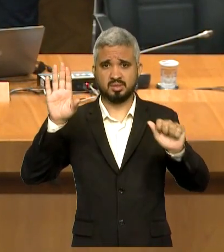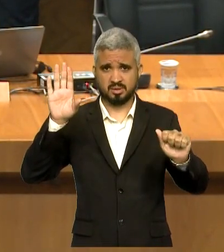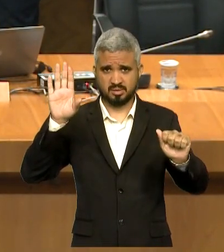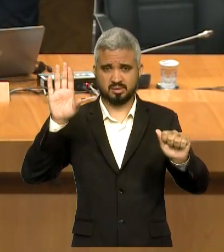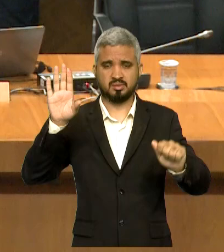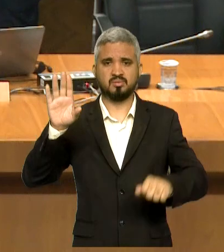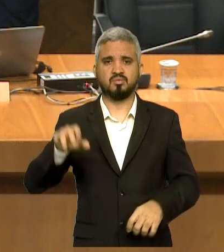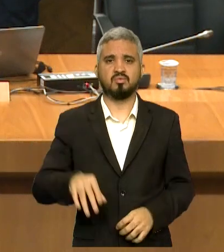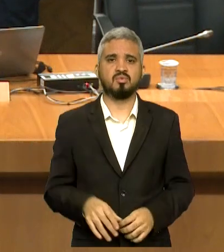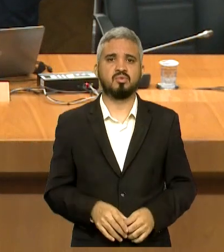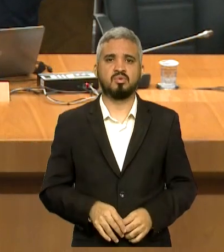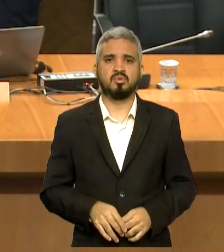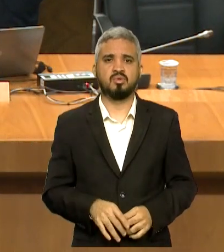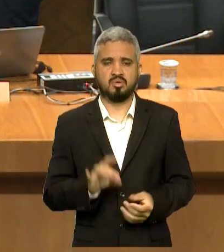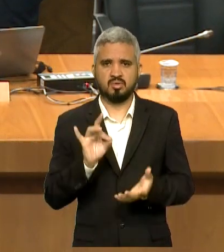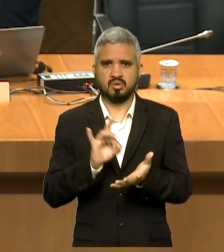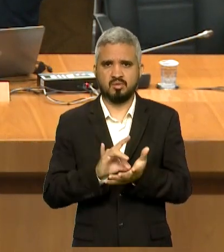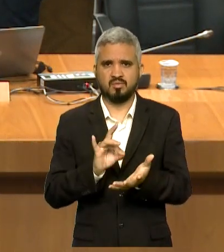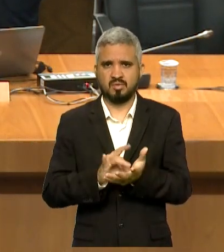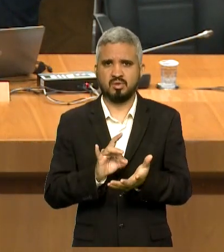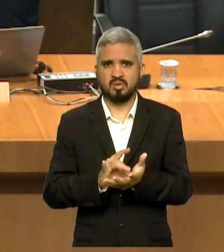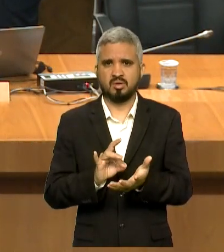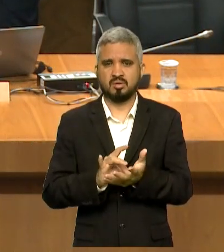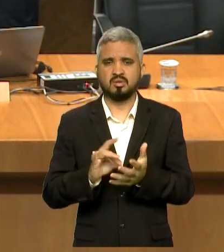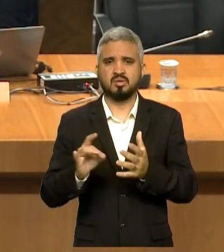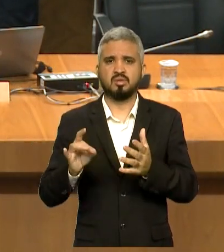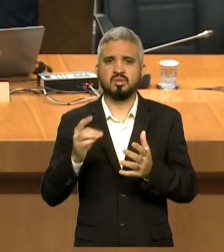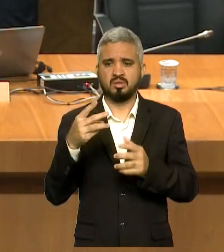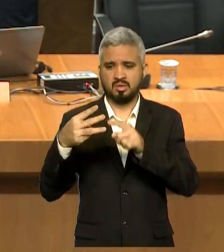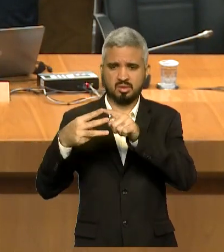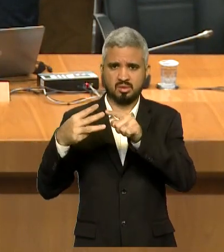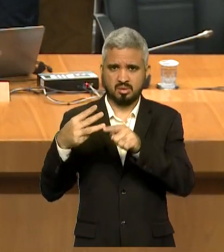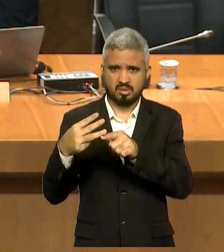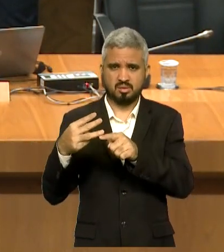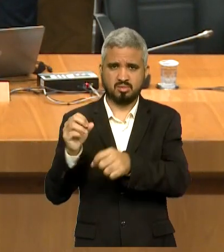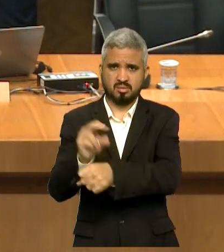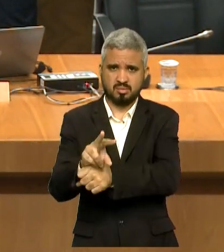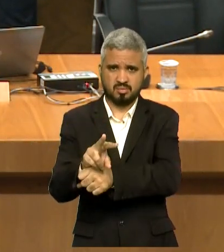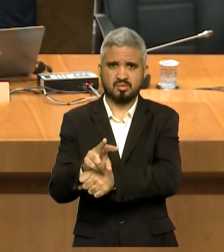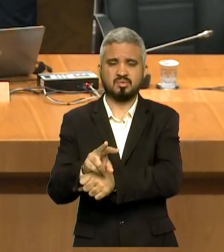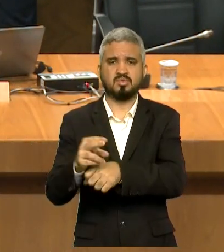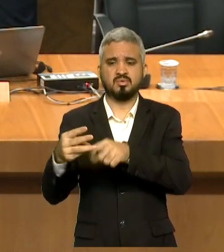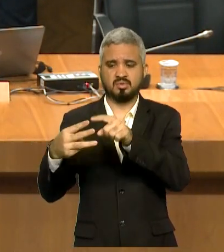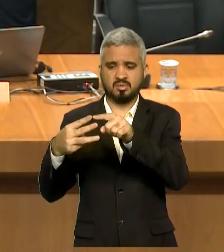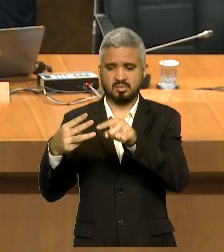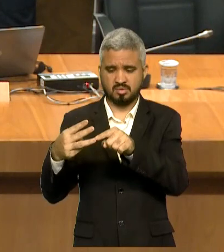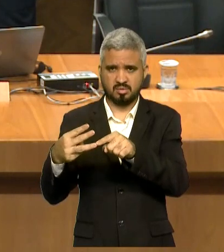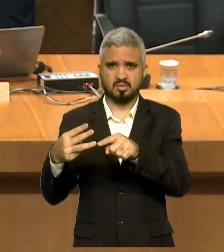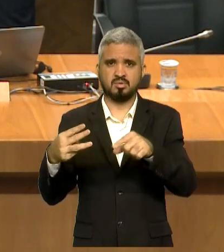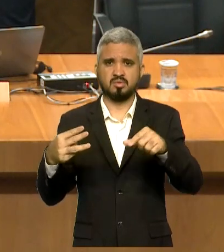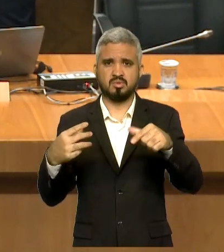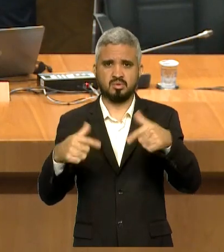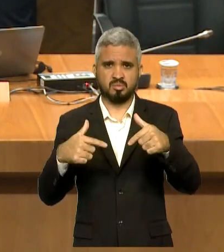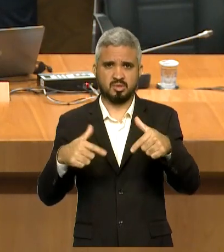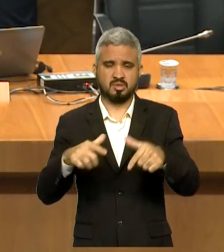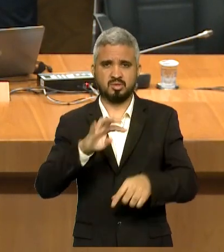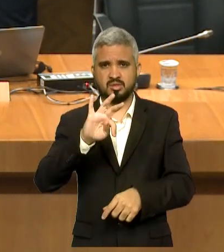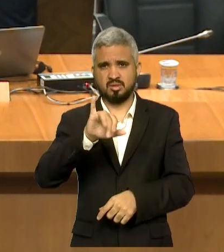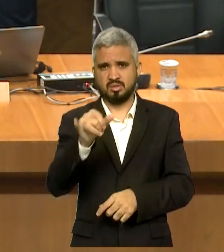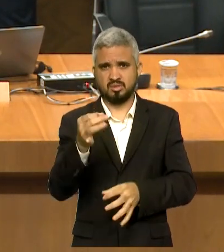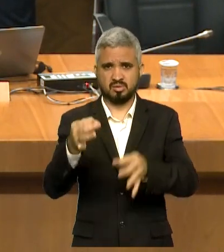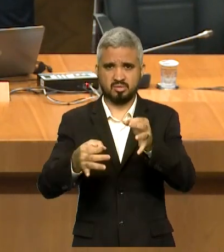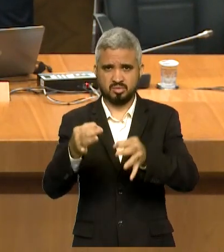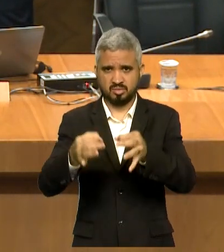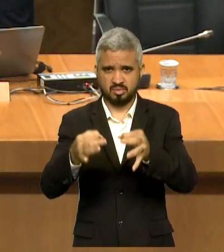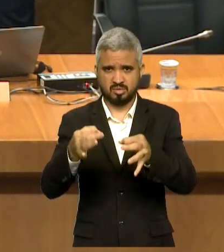grandes magistrados que ascendem agora ao Tribunal de Justiça, a doutora Márcia, a doutora Oriana e o doutor José Nilo. Três grandes juízes, com